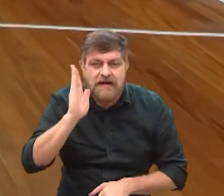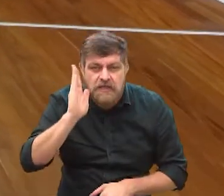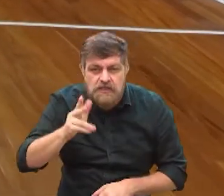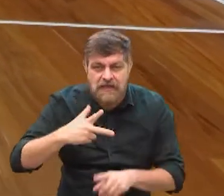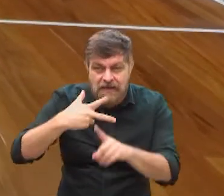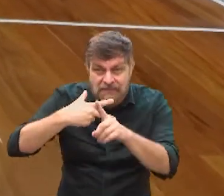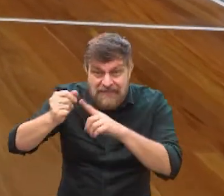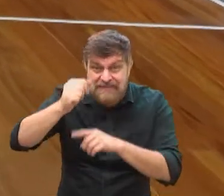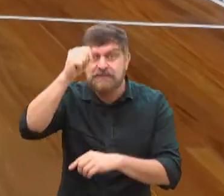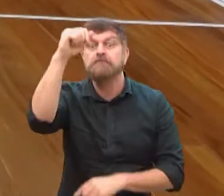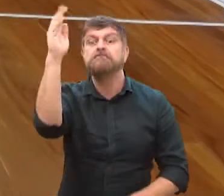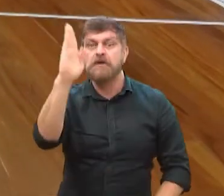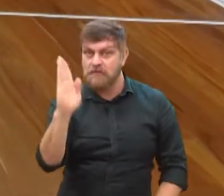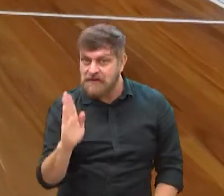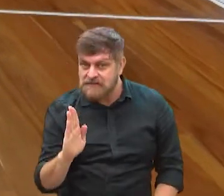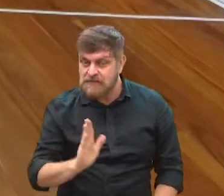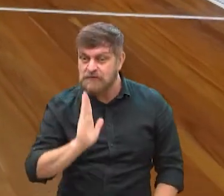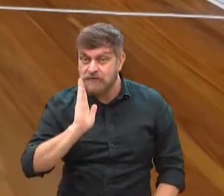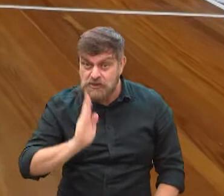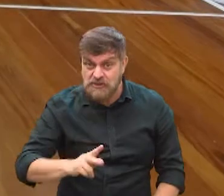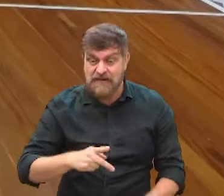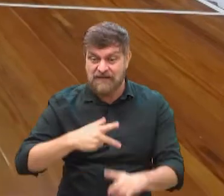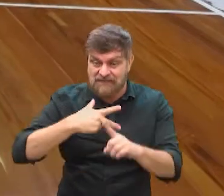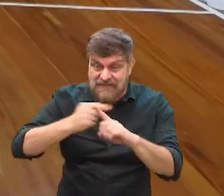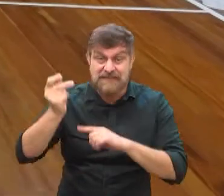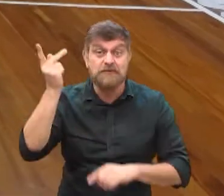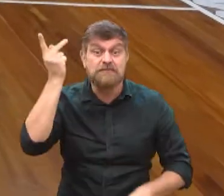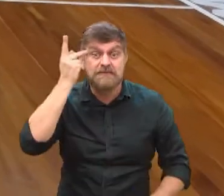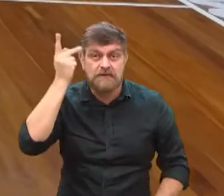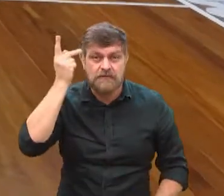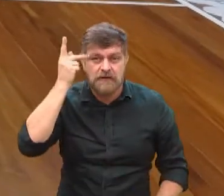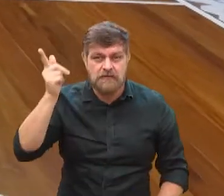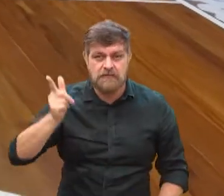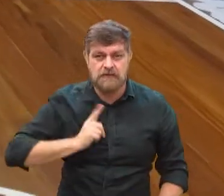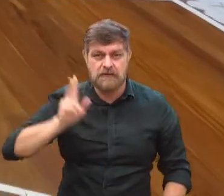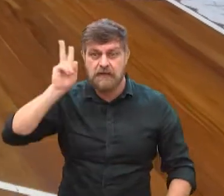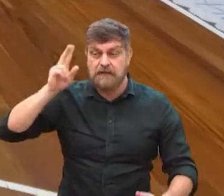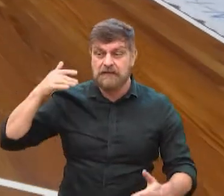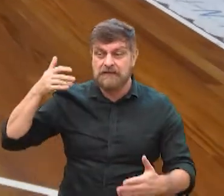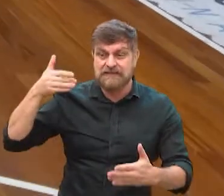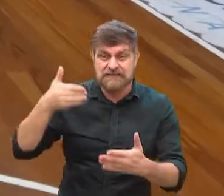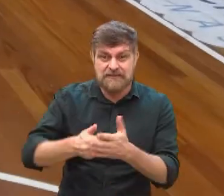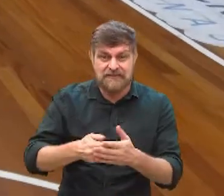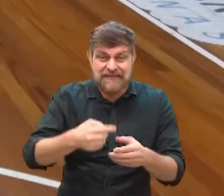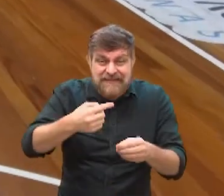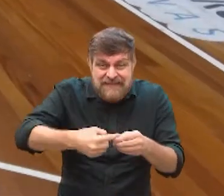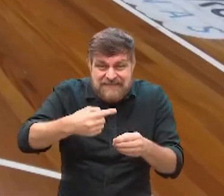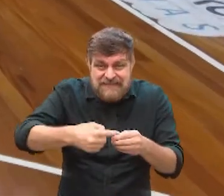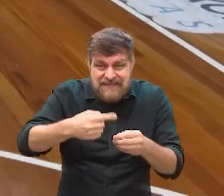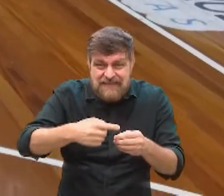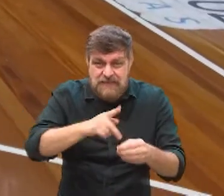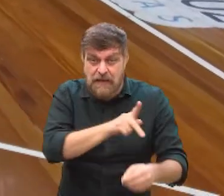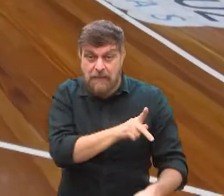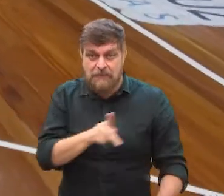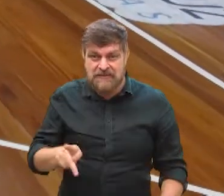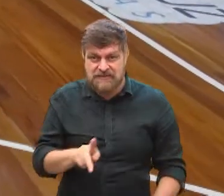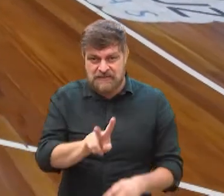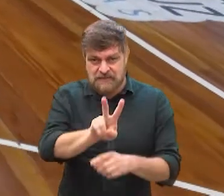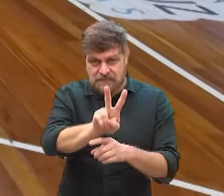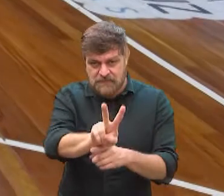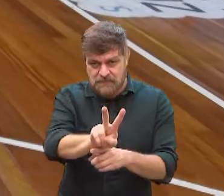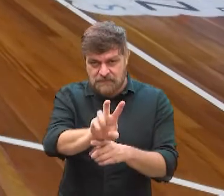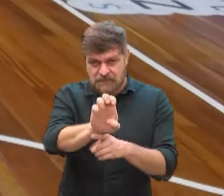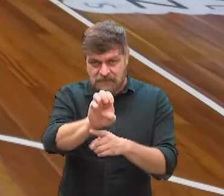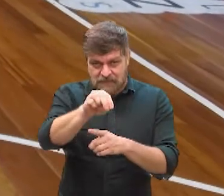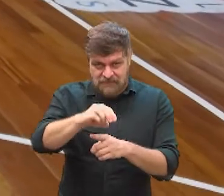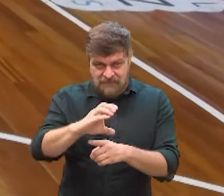campeã nacional, já foi campeã paulista, construiu a sua história na equipe de Presidente Venceslau e